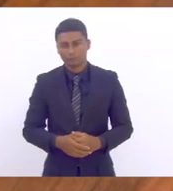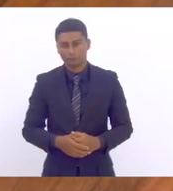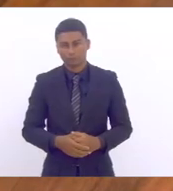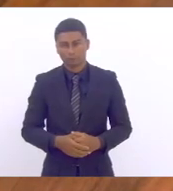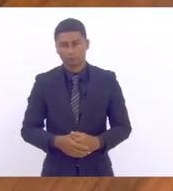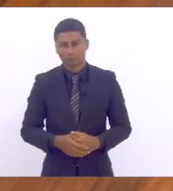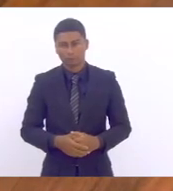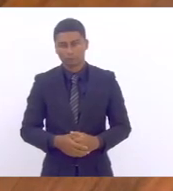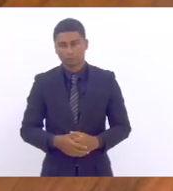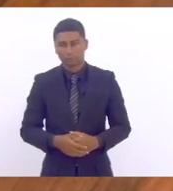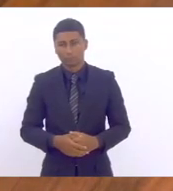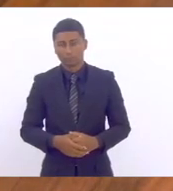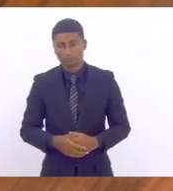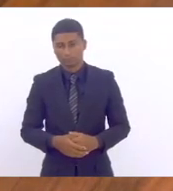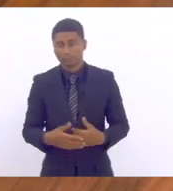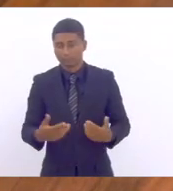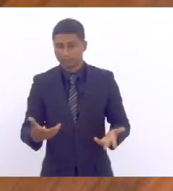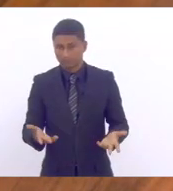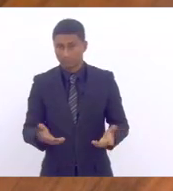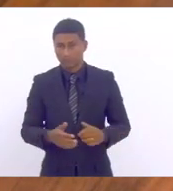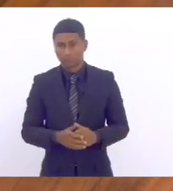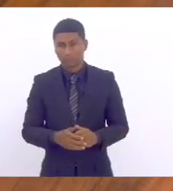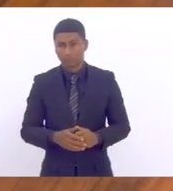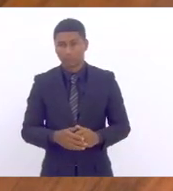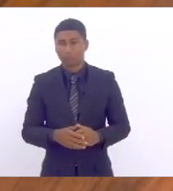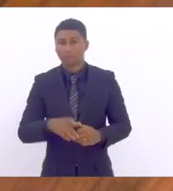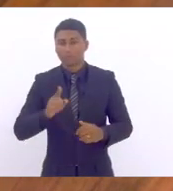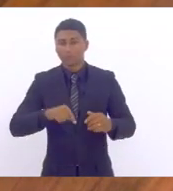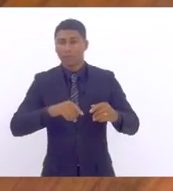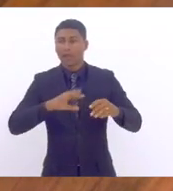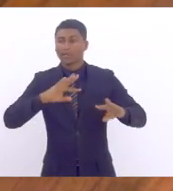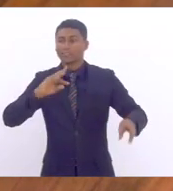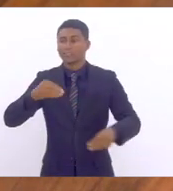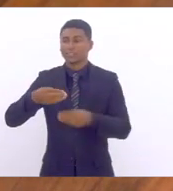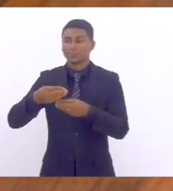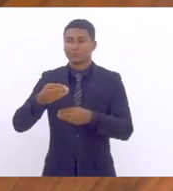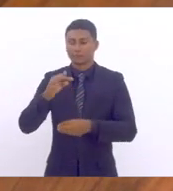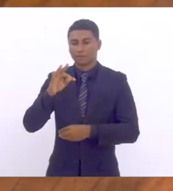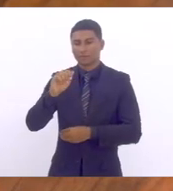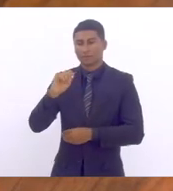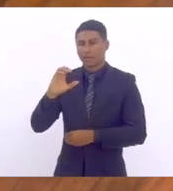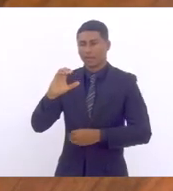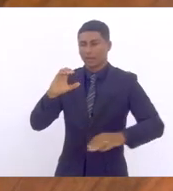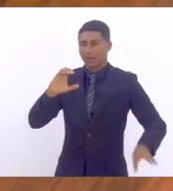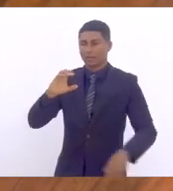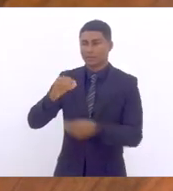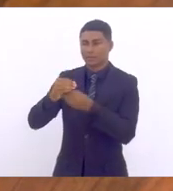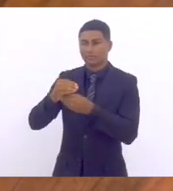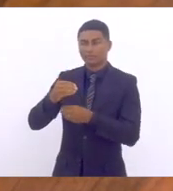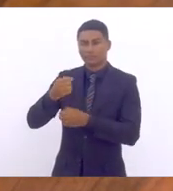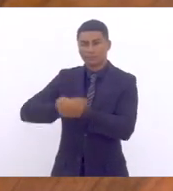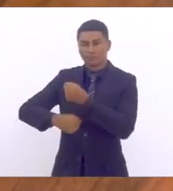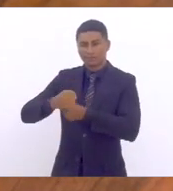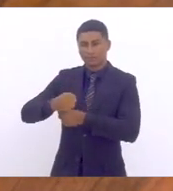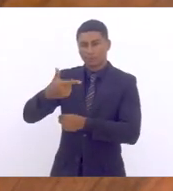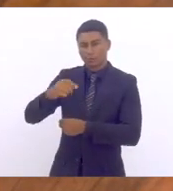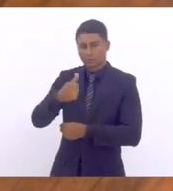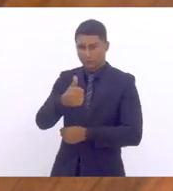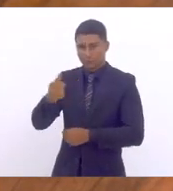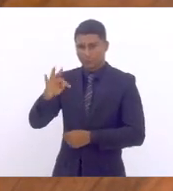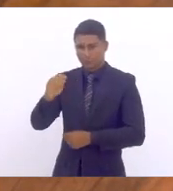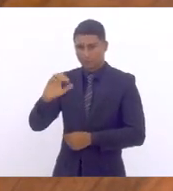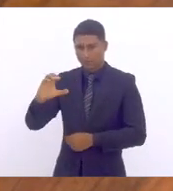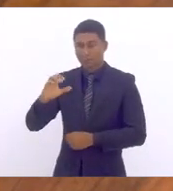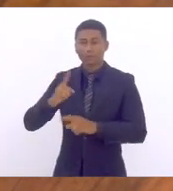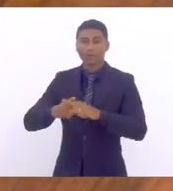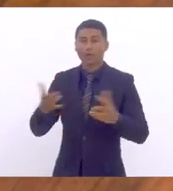termo aditivo ao TAC de 2011, até porque já se passaram